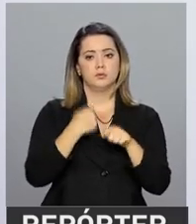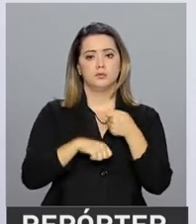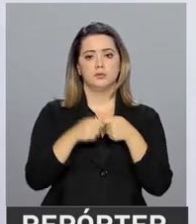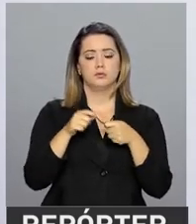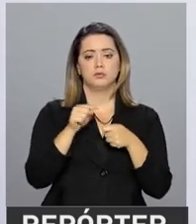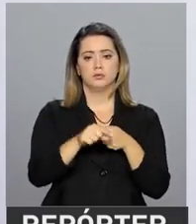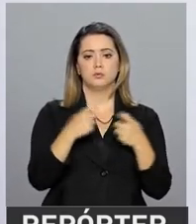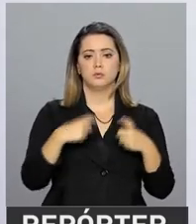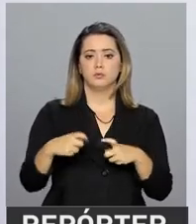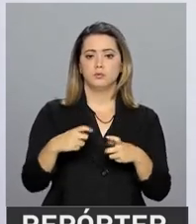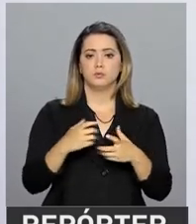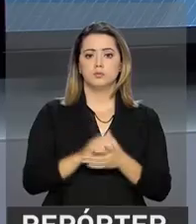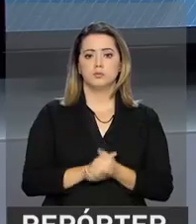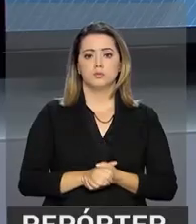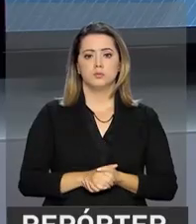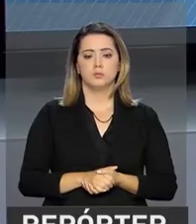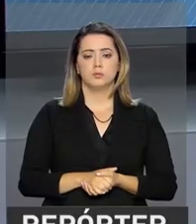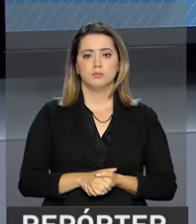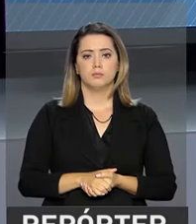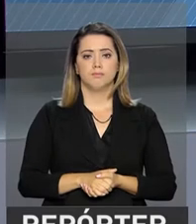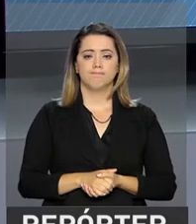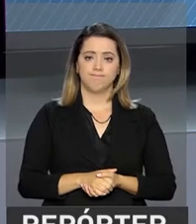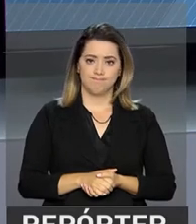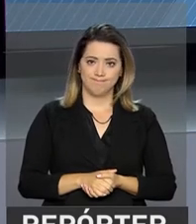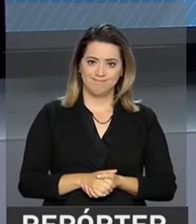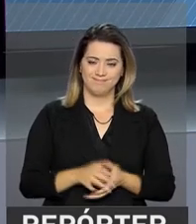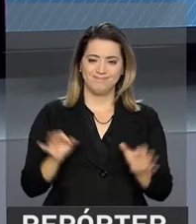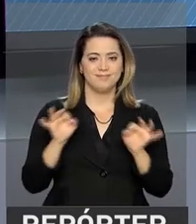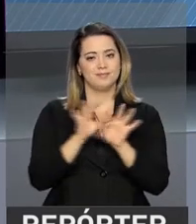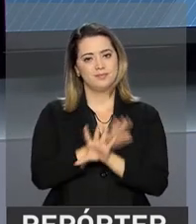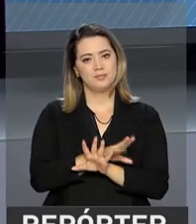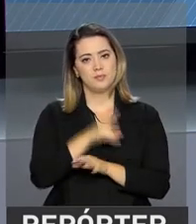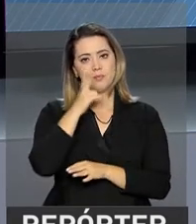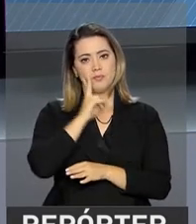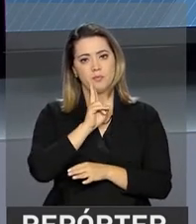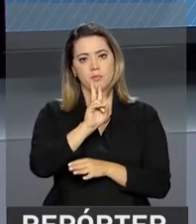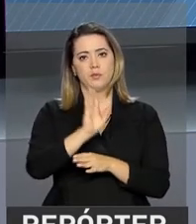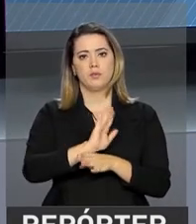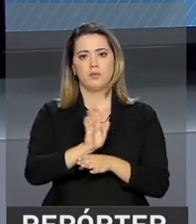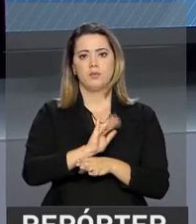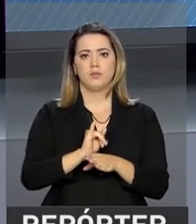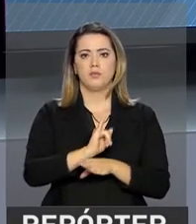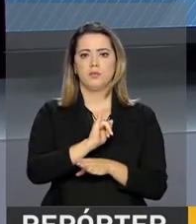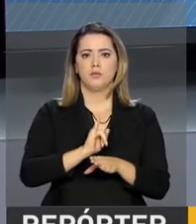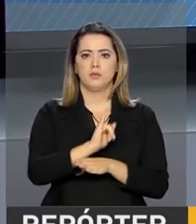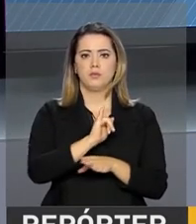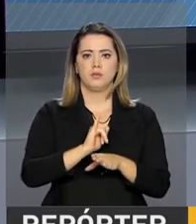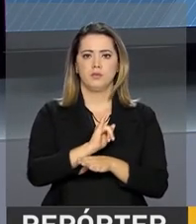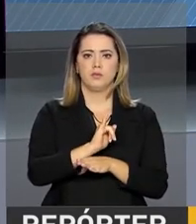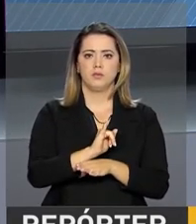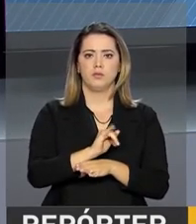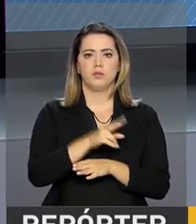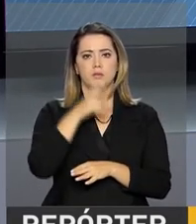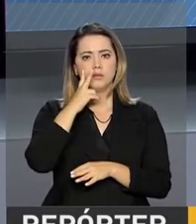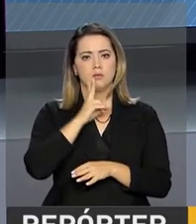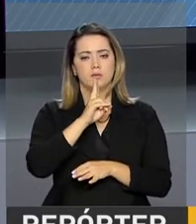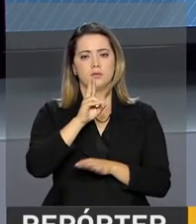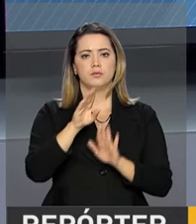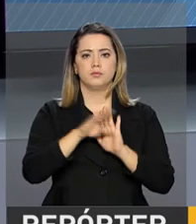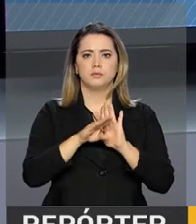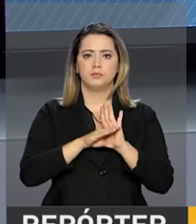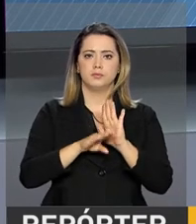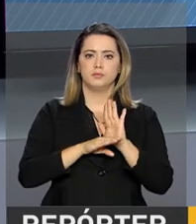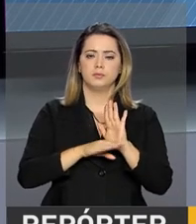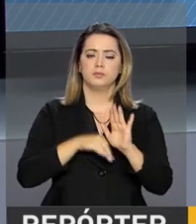naquela região o repórter nbr fica por aqui reveja as reportagens em nosso canal no youtube e